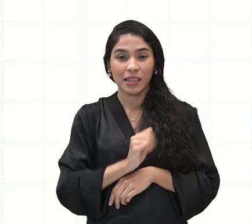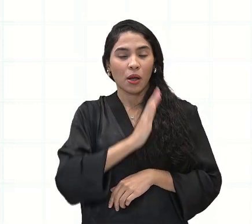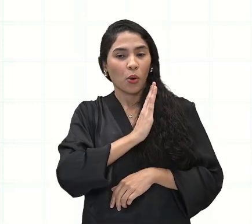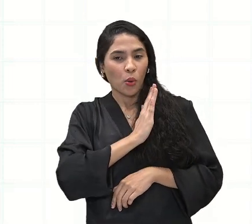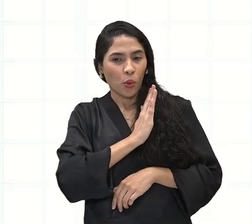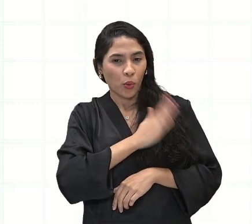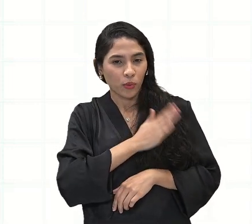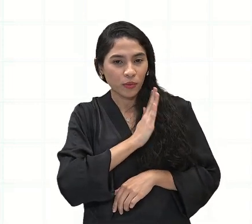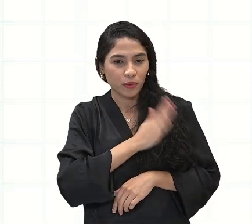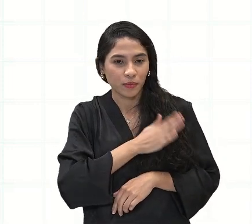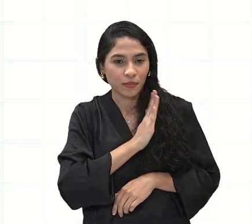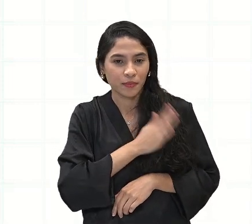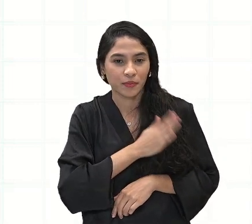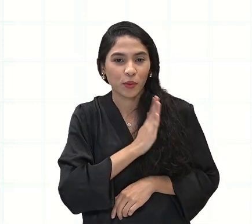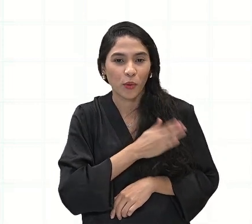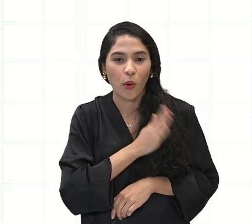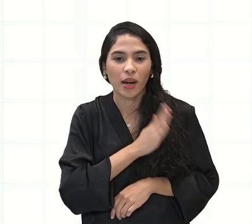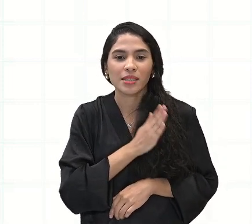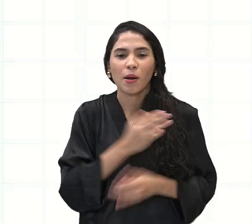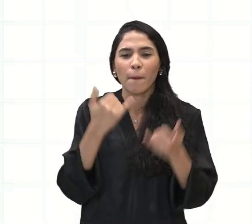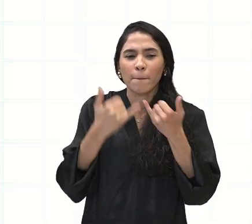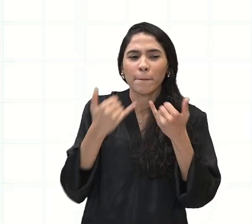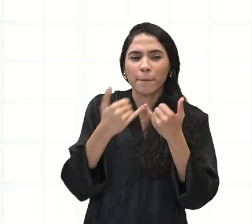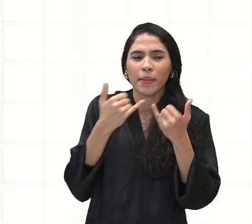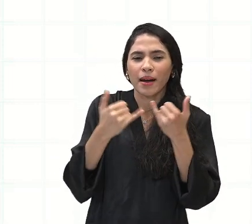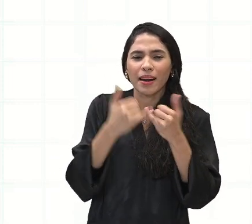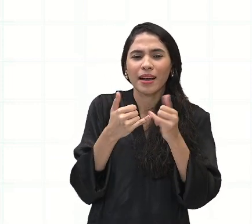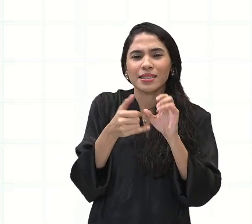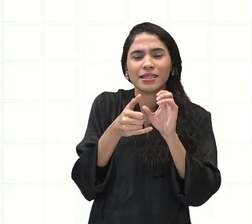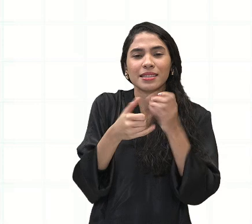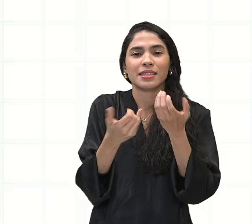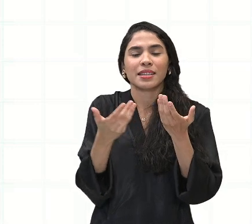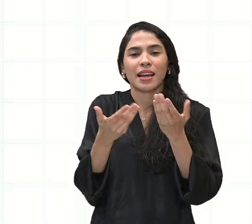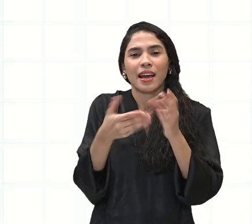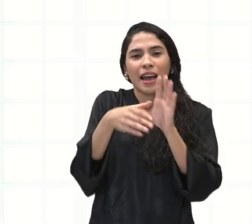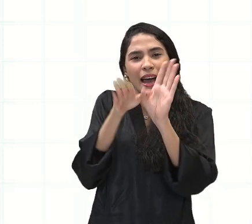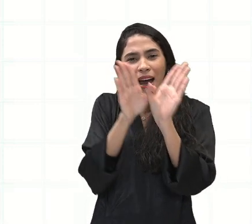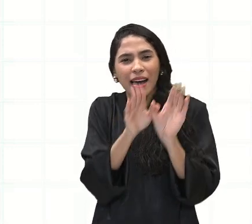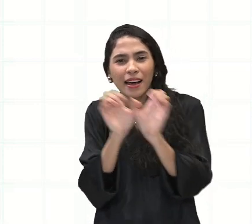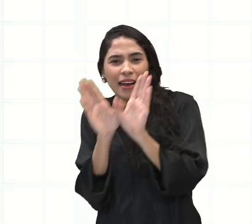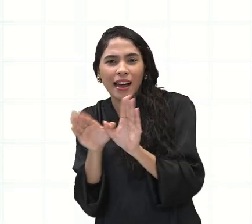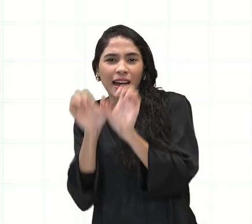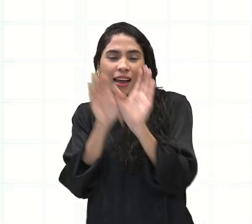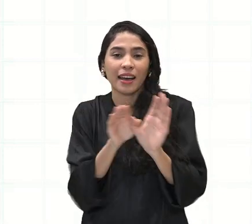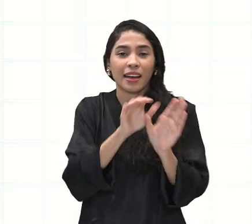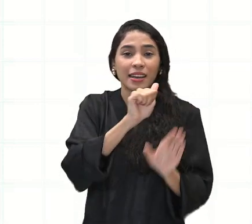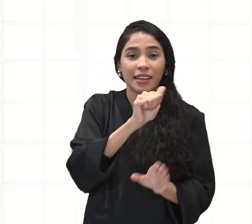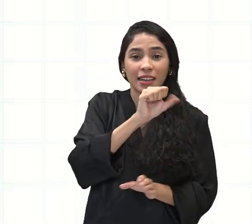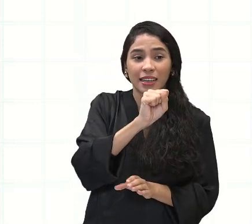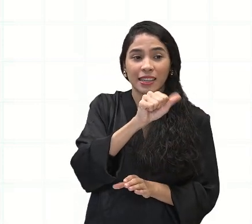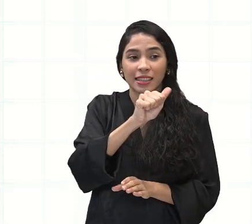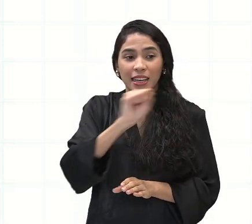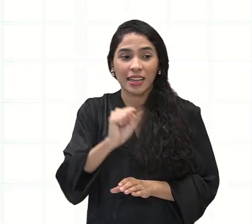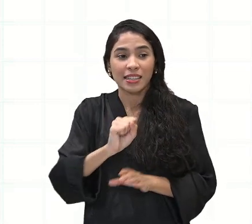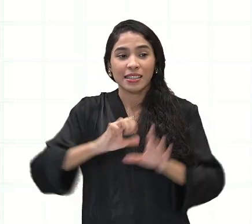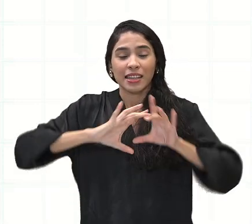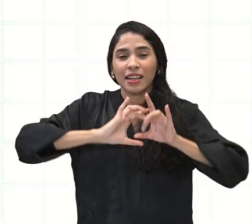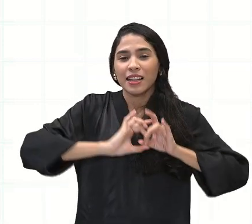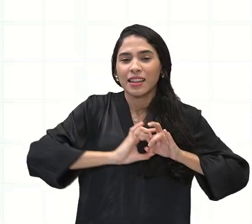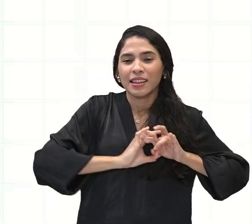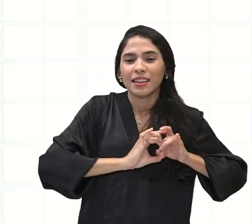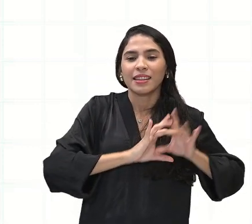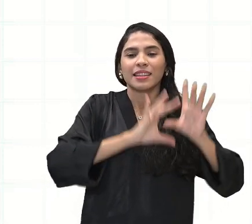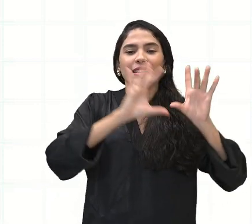e tempo de lágrimas. Perceba que ela fala no passado. Esse coração agora é de pedra. Ele era de asas de música. Então pensa só,